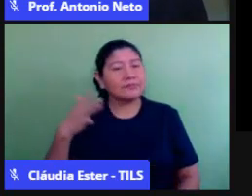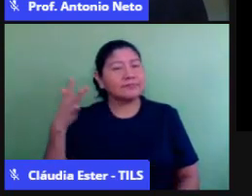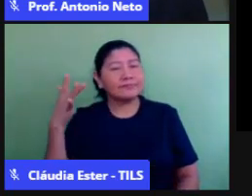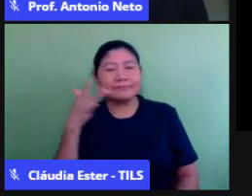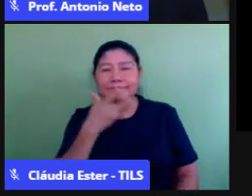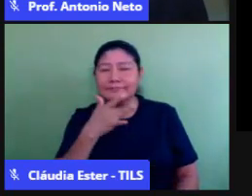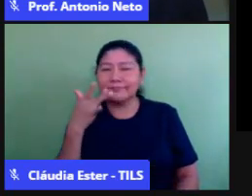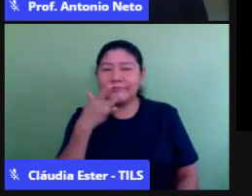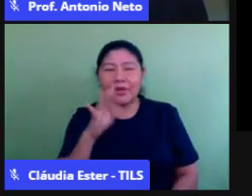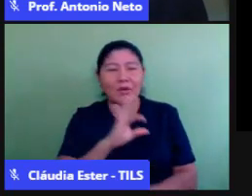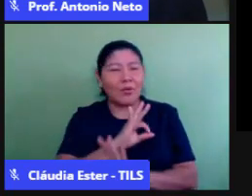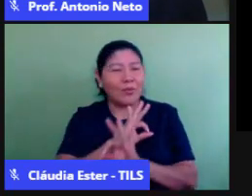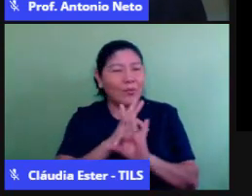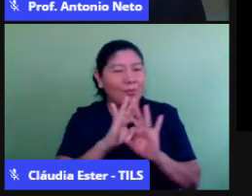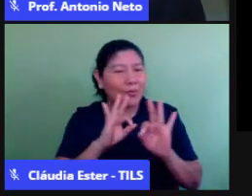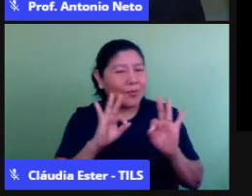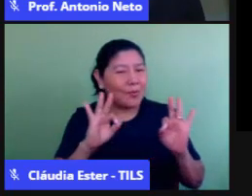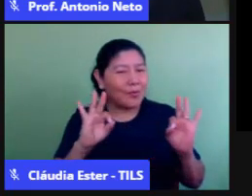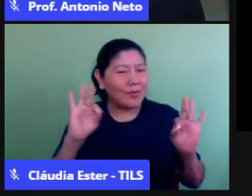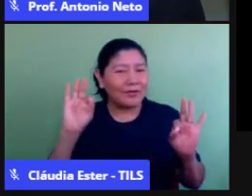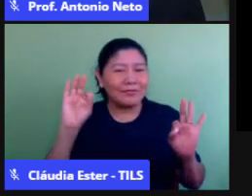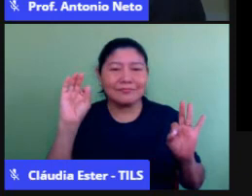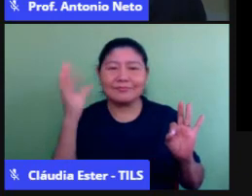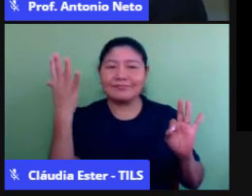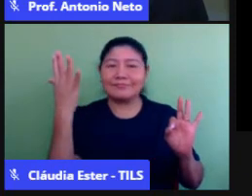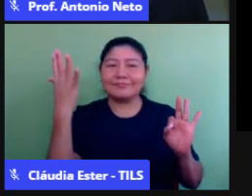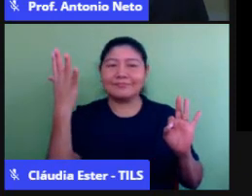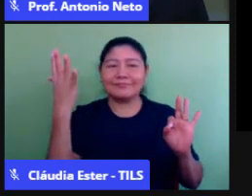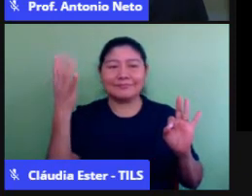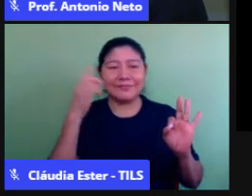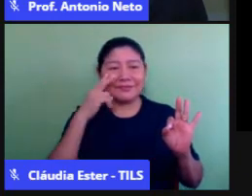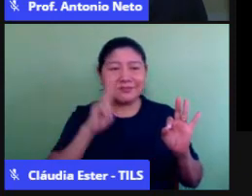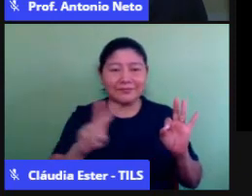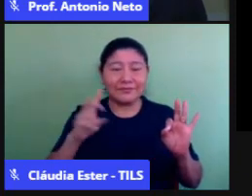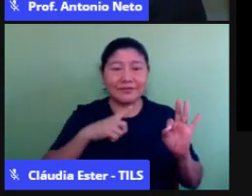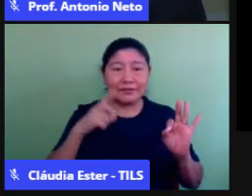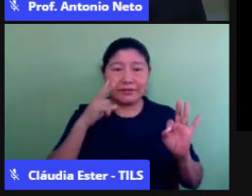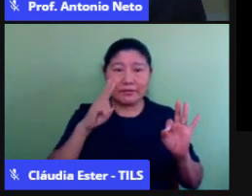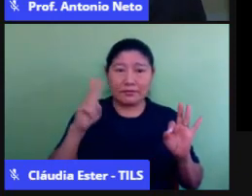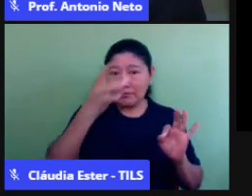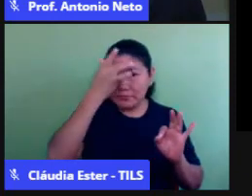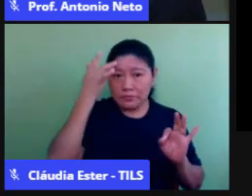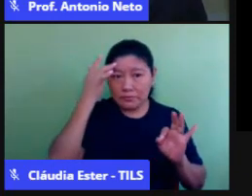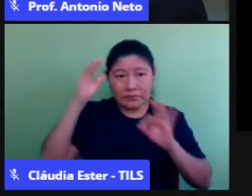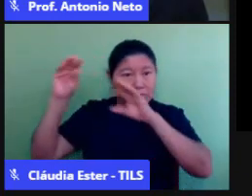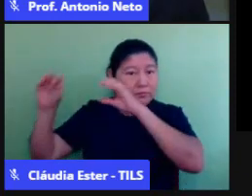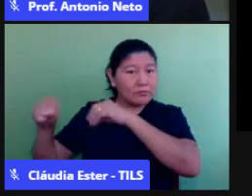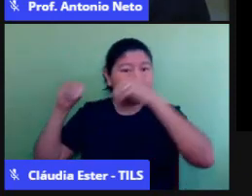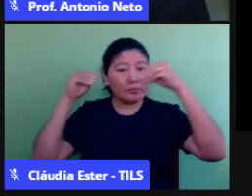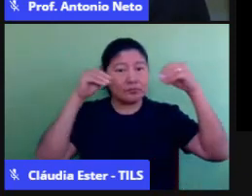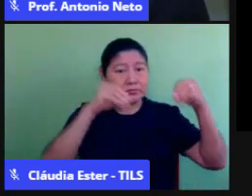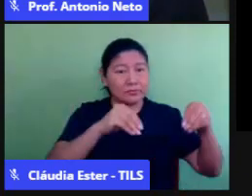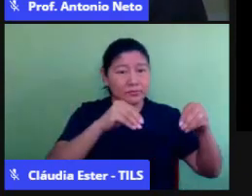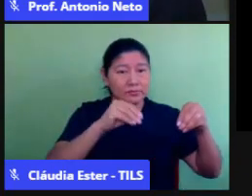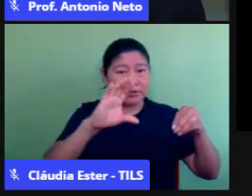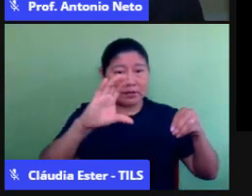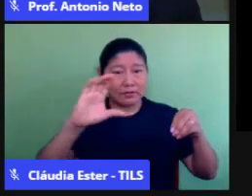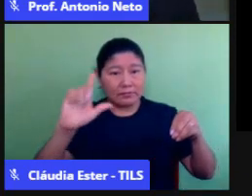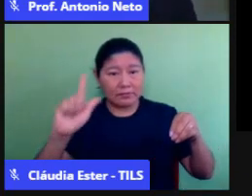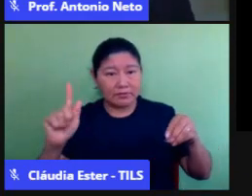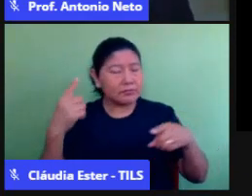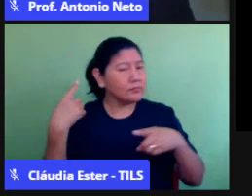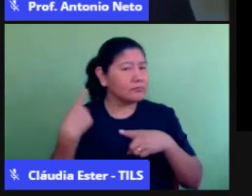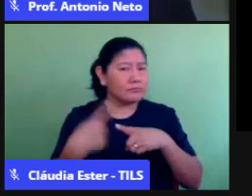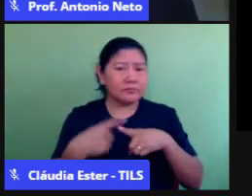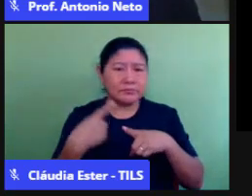vem falar por que as pessoas, né, vieram para cá, por que as pessoas se interessam em estar